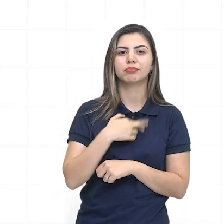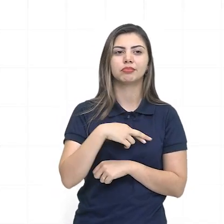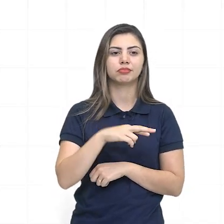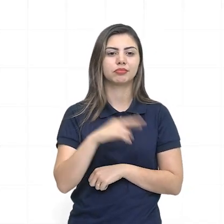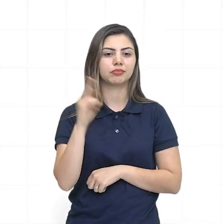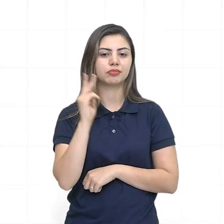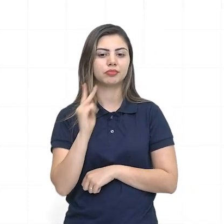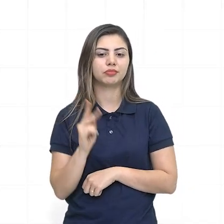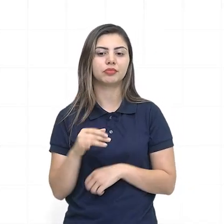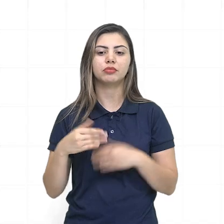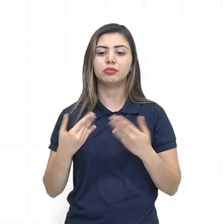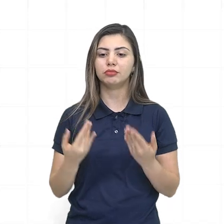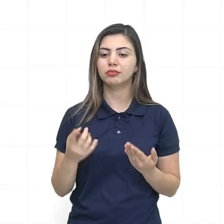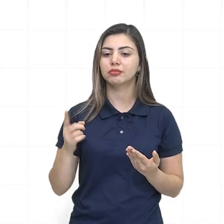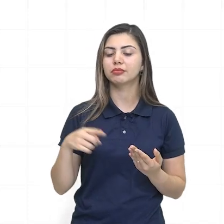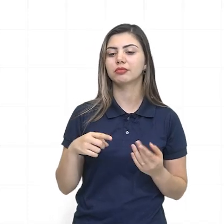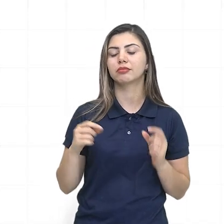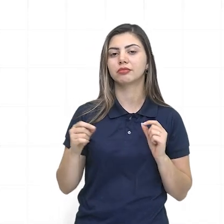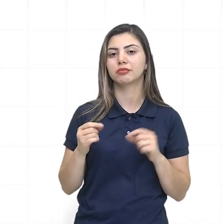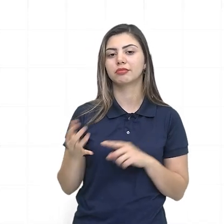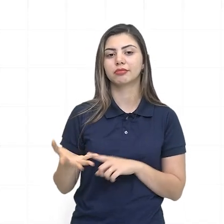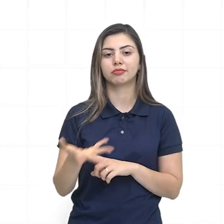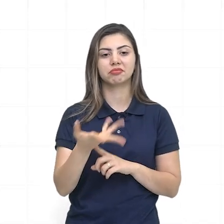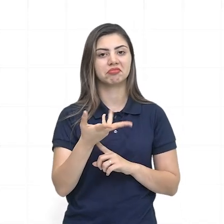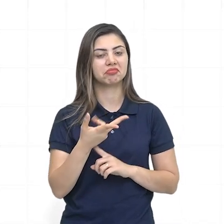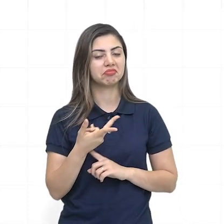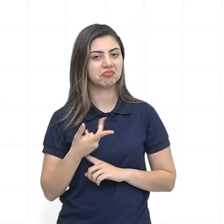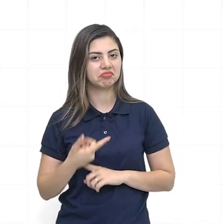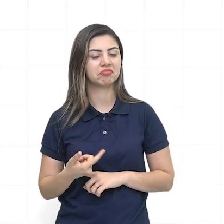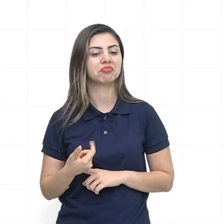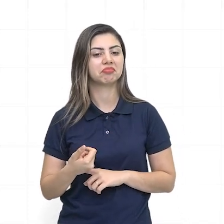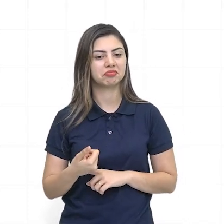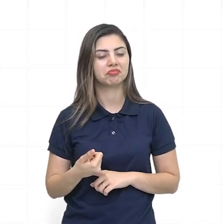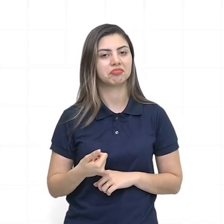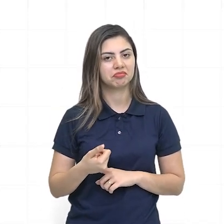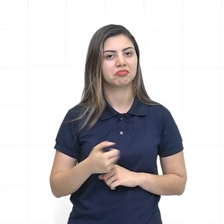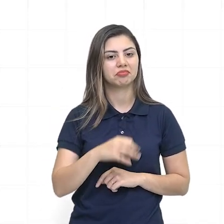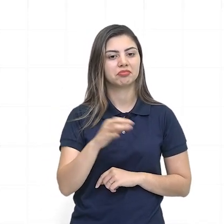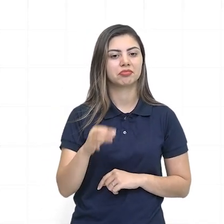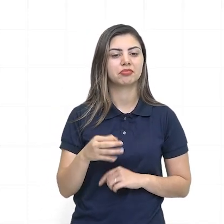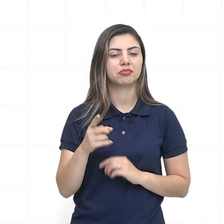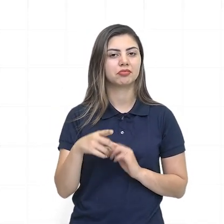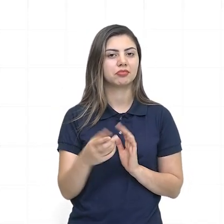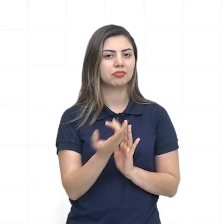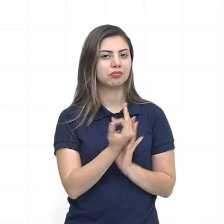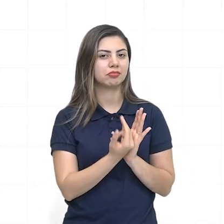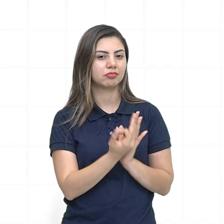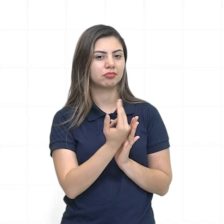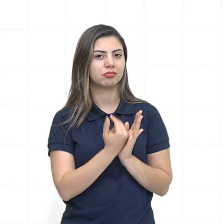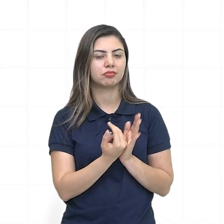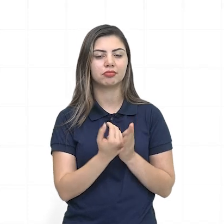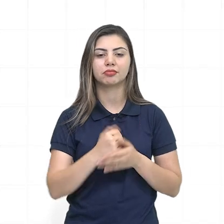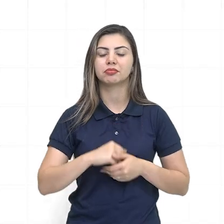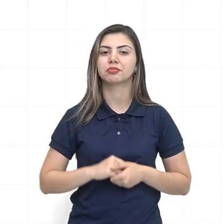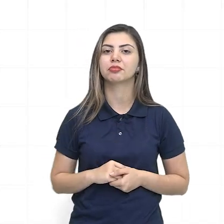é um exemplo que a arte, de certa forma, é um verdadeiro livro, é um verdadeiro escrito sagrado. Além disso, nós